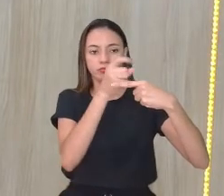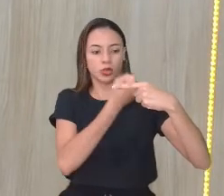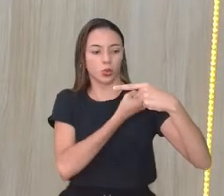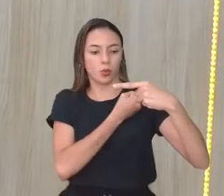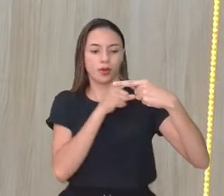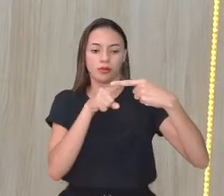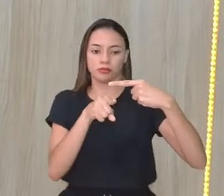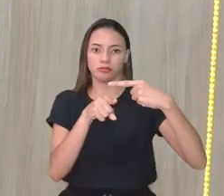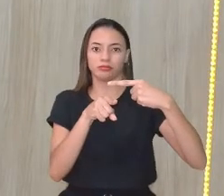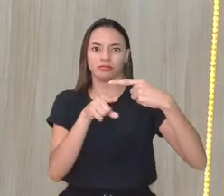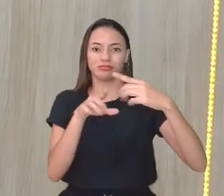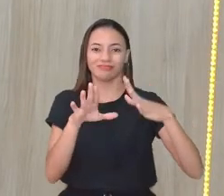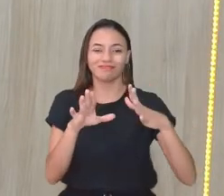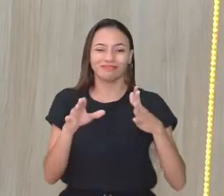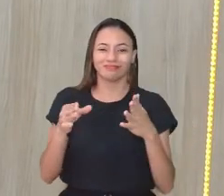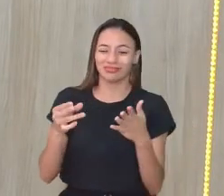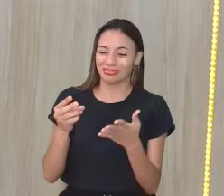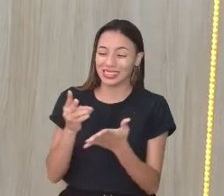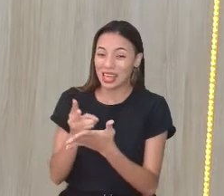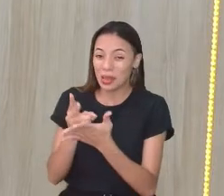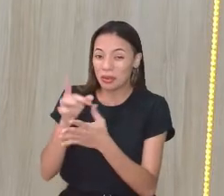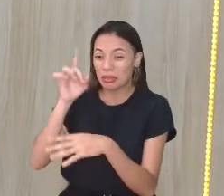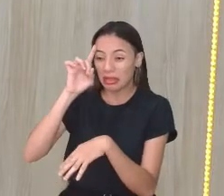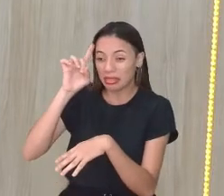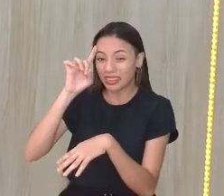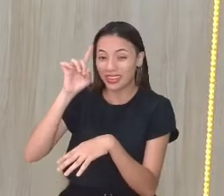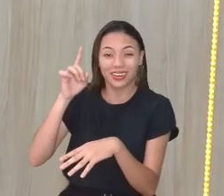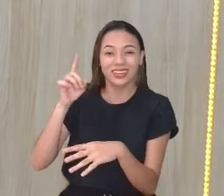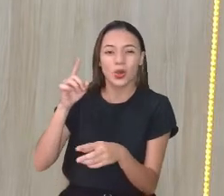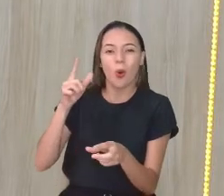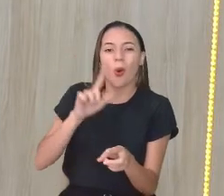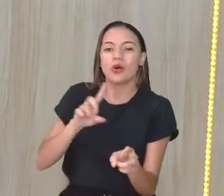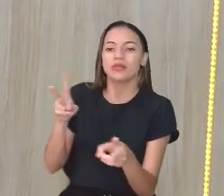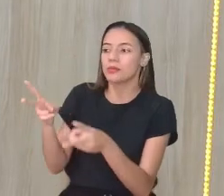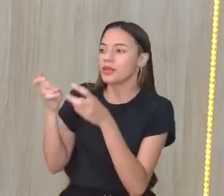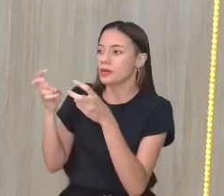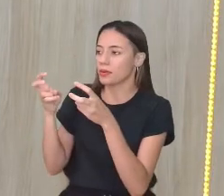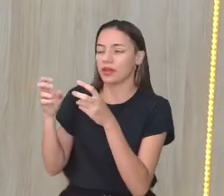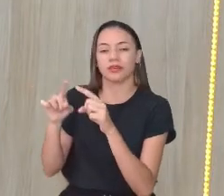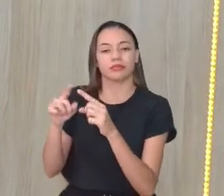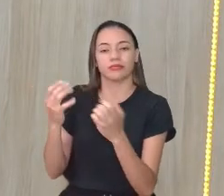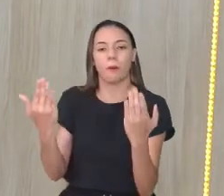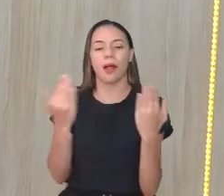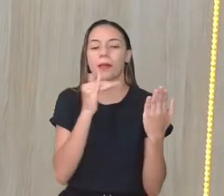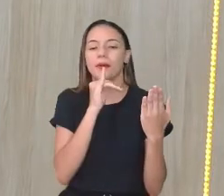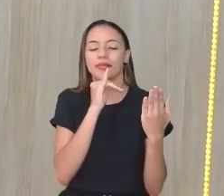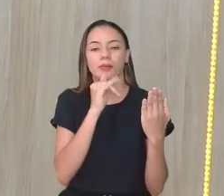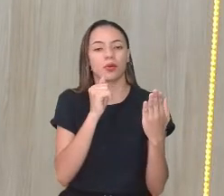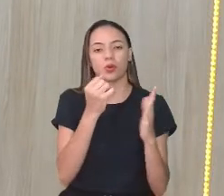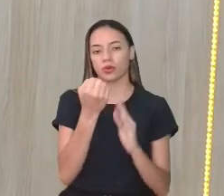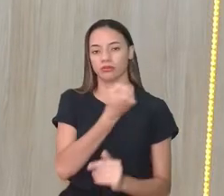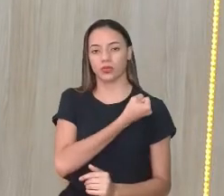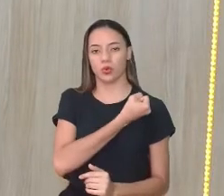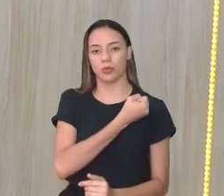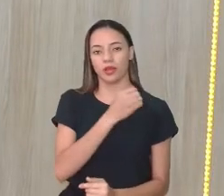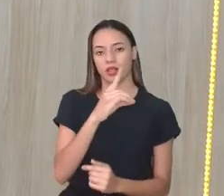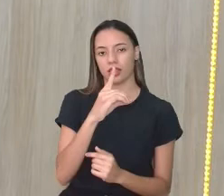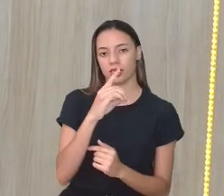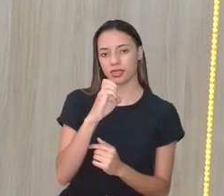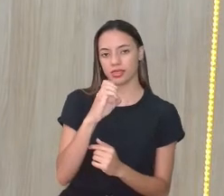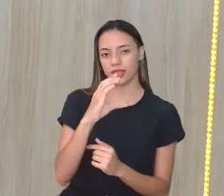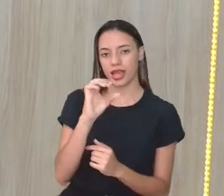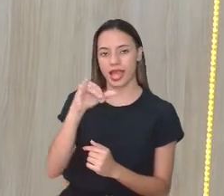vê tanto no nosso dia a dia quanto a gente vê os números na forma decimal, né? Que a gente conhece mais comumente, tá